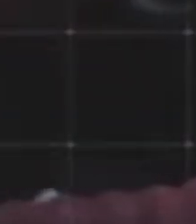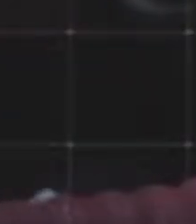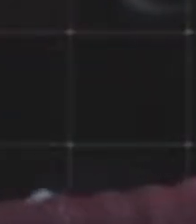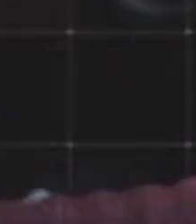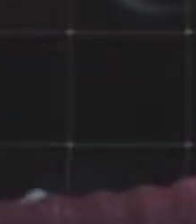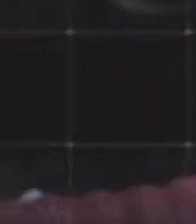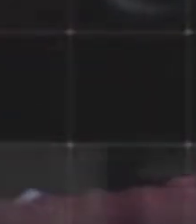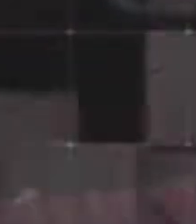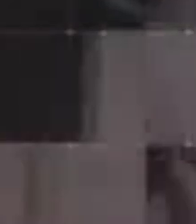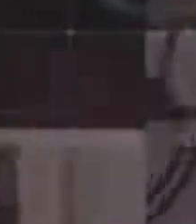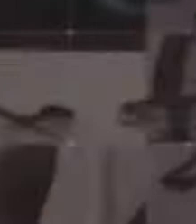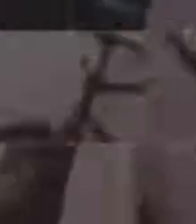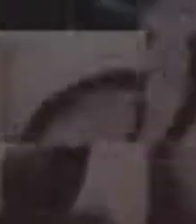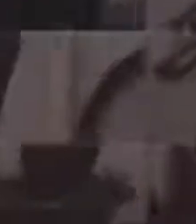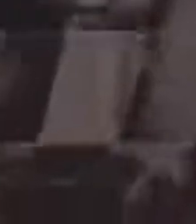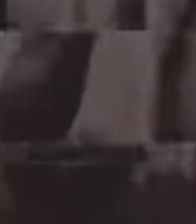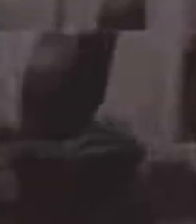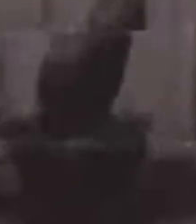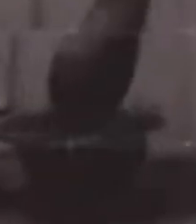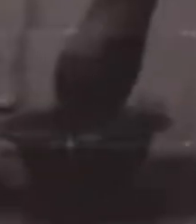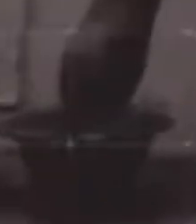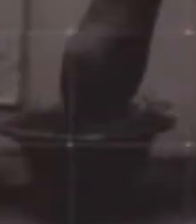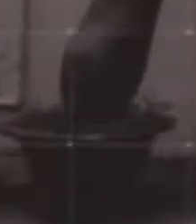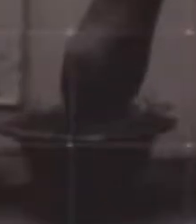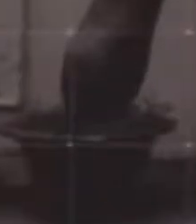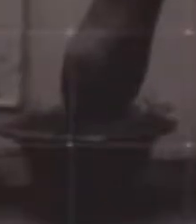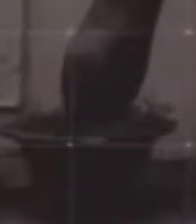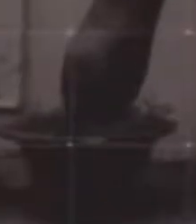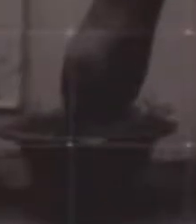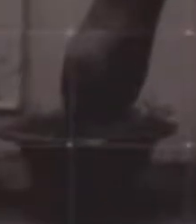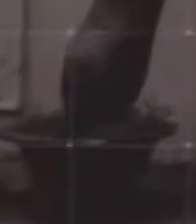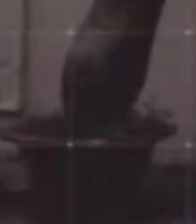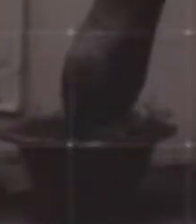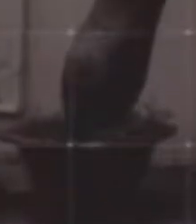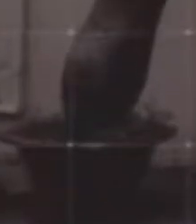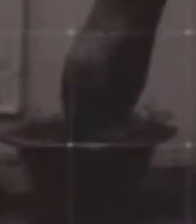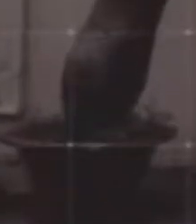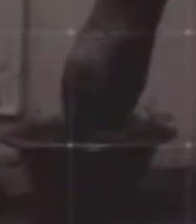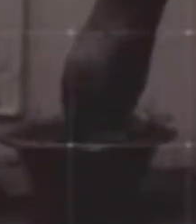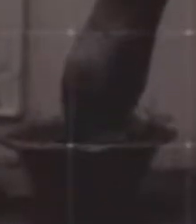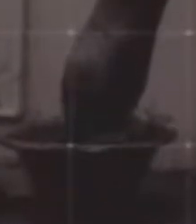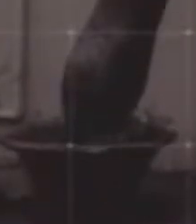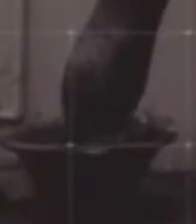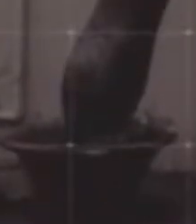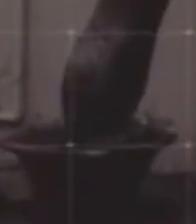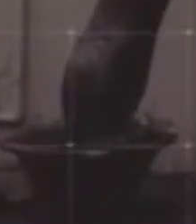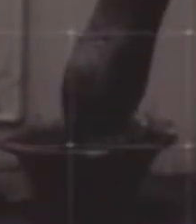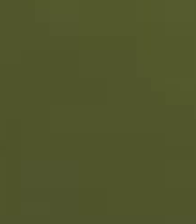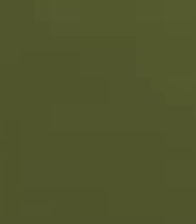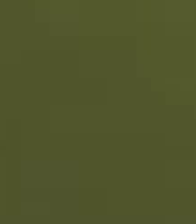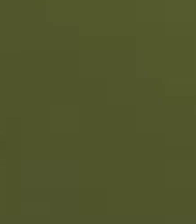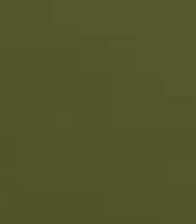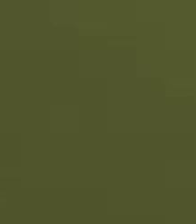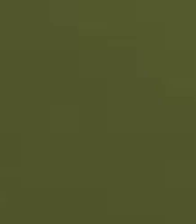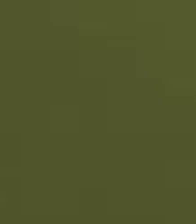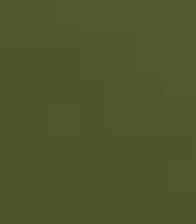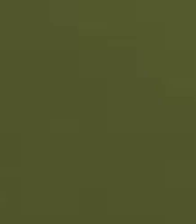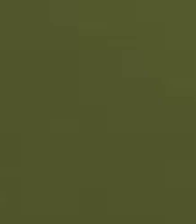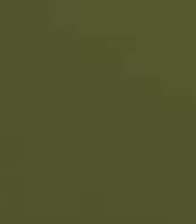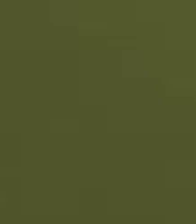de prisão e também multa. Confira este e outros programas nas redes sociais da TV Justiça.